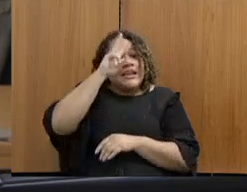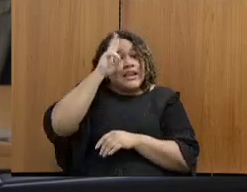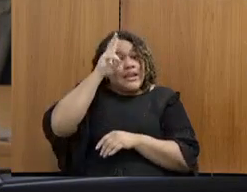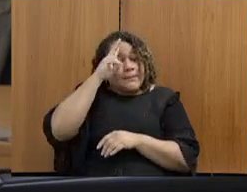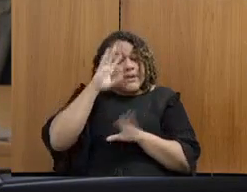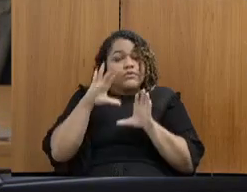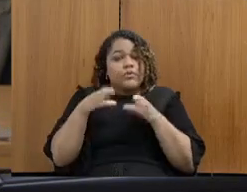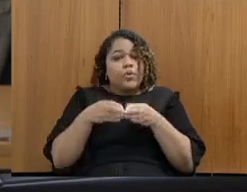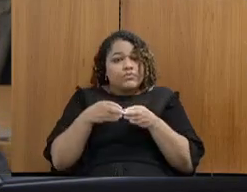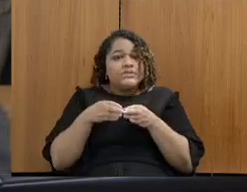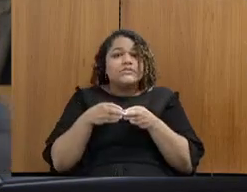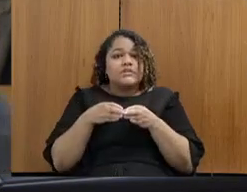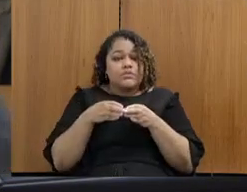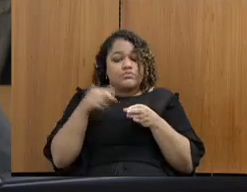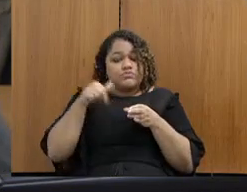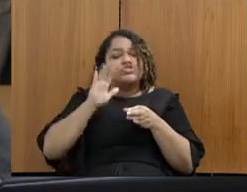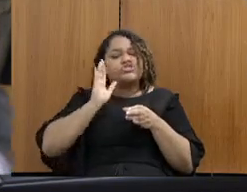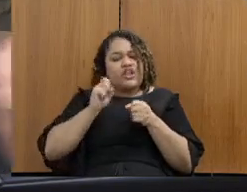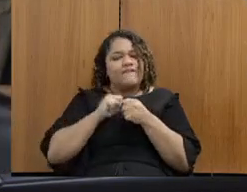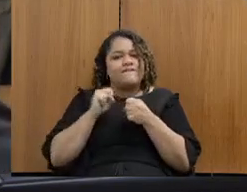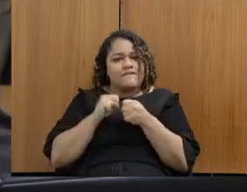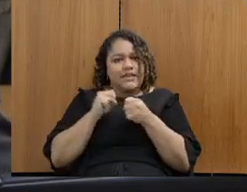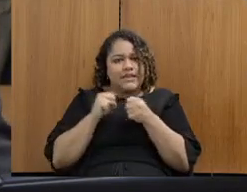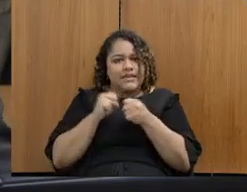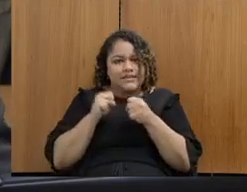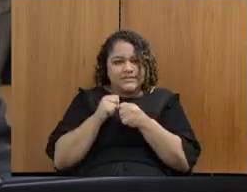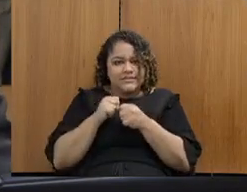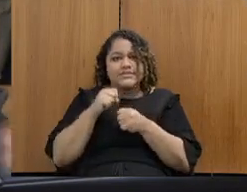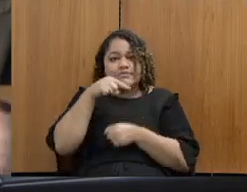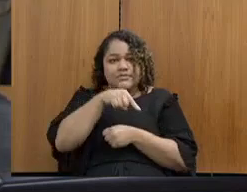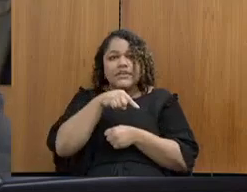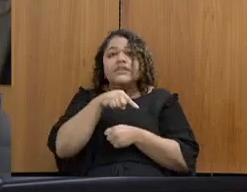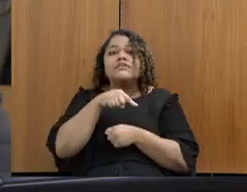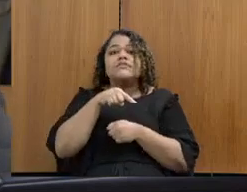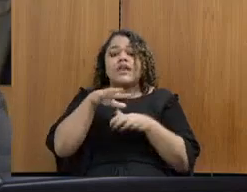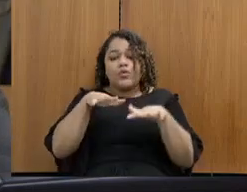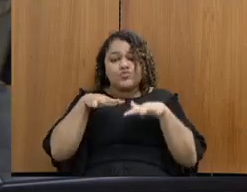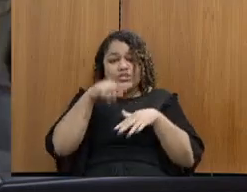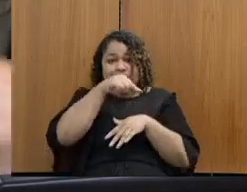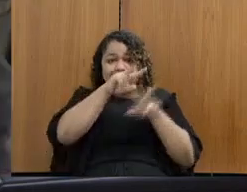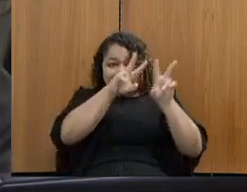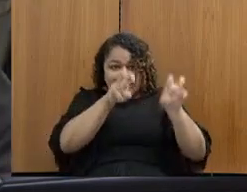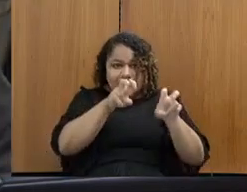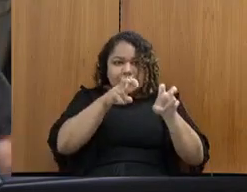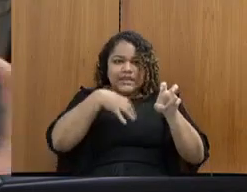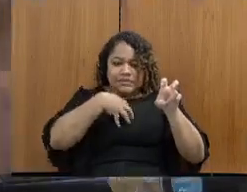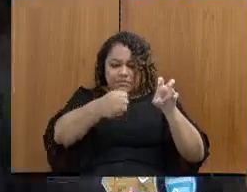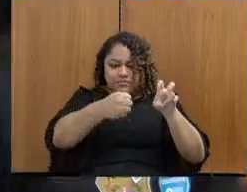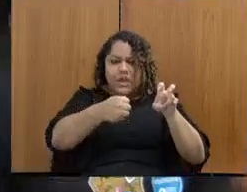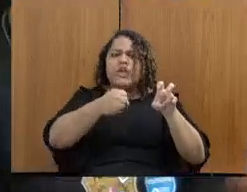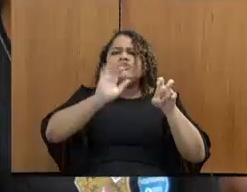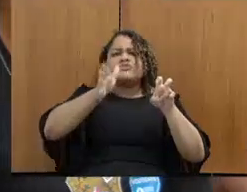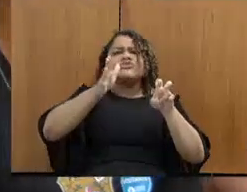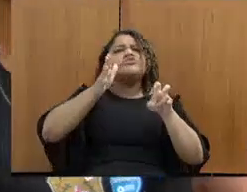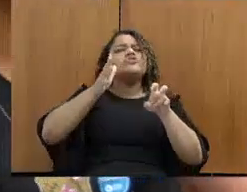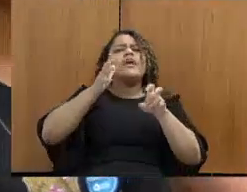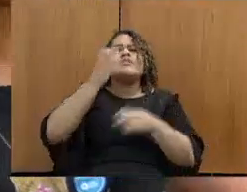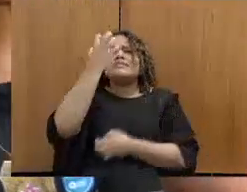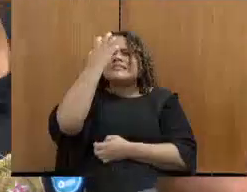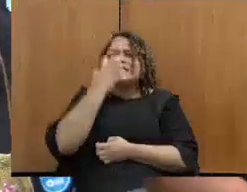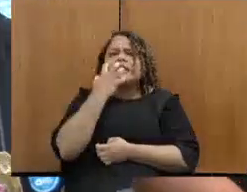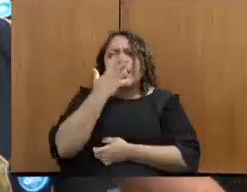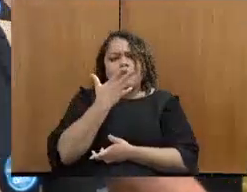pública dois anos atrás tratando tema com a maior serenidade com a maior seriedade porque a gente sabe que ele é um tema complexo